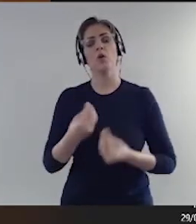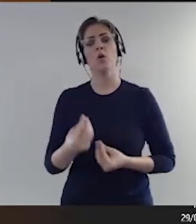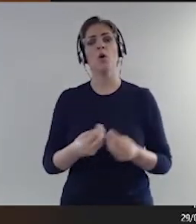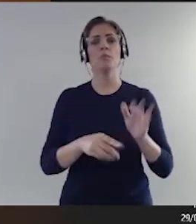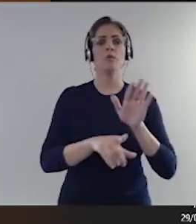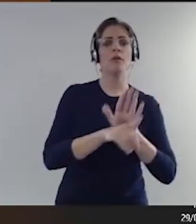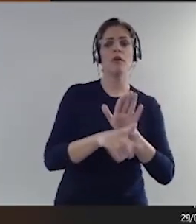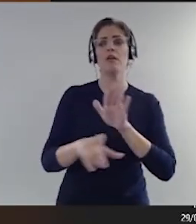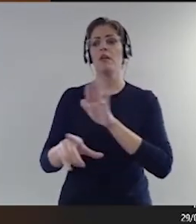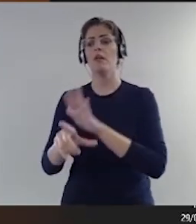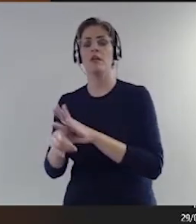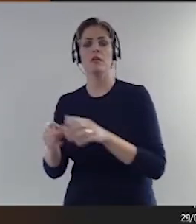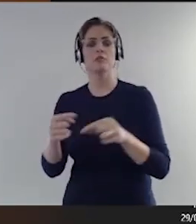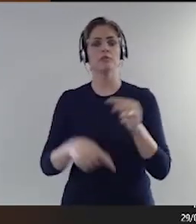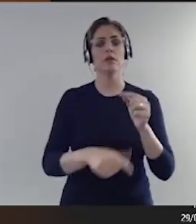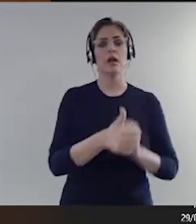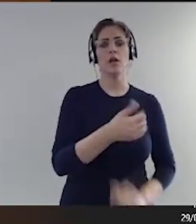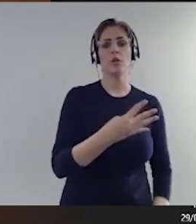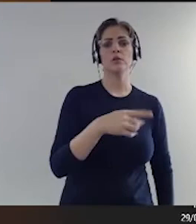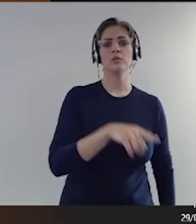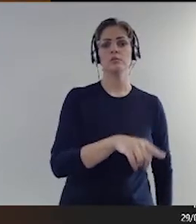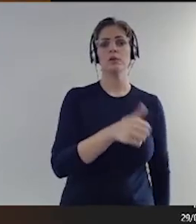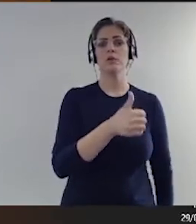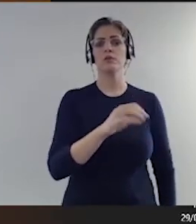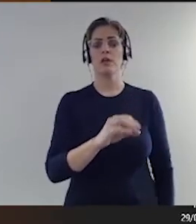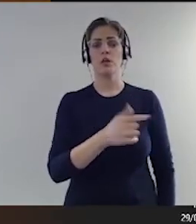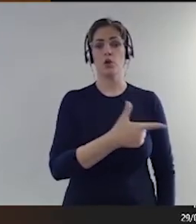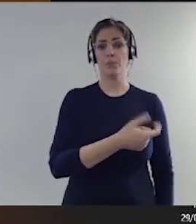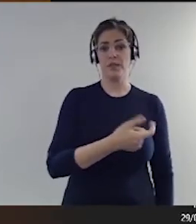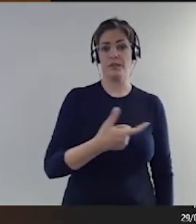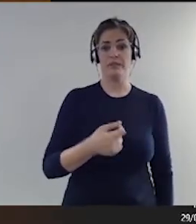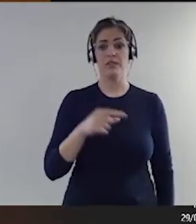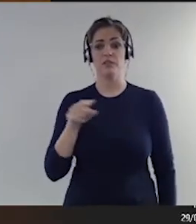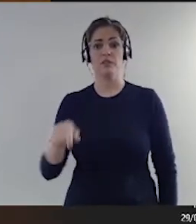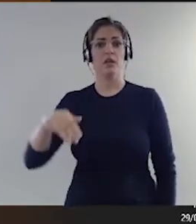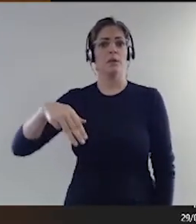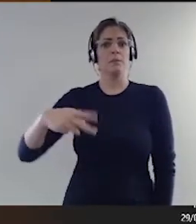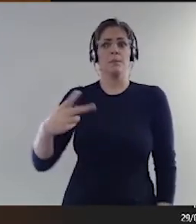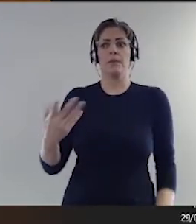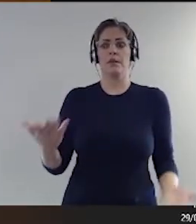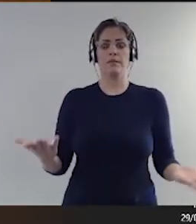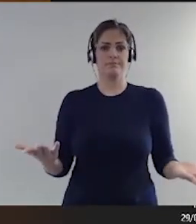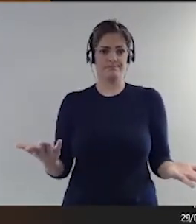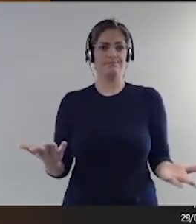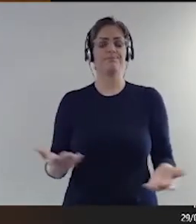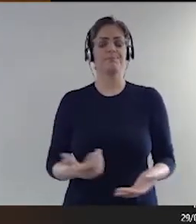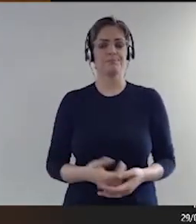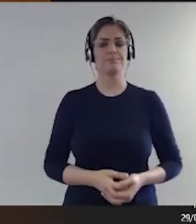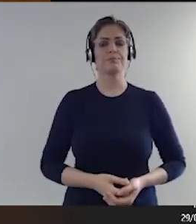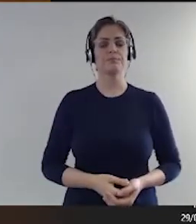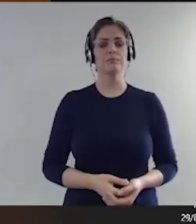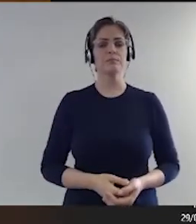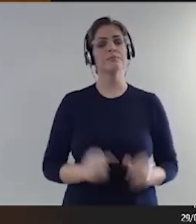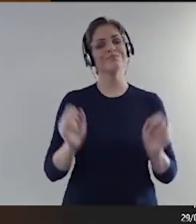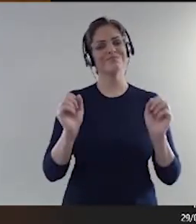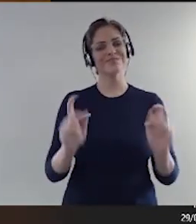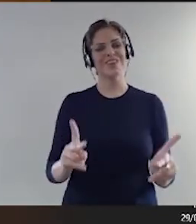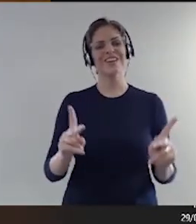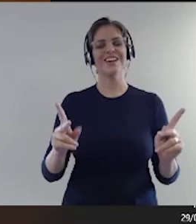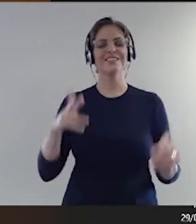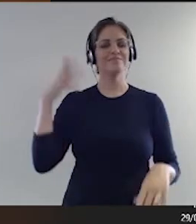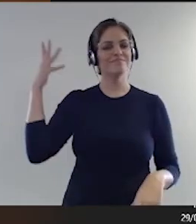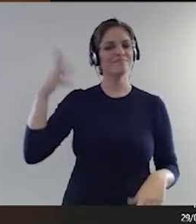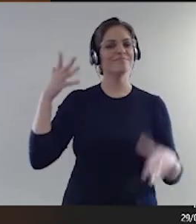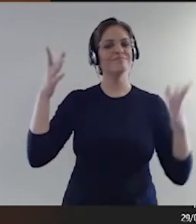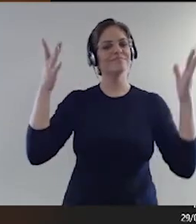leis entre a Lei 14.010 de 2020 e esta medida provisória. Né? Bom, eram as questões que eu gostaria de